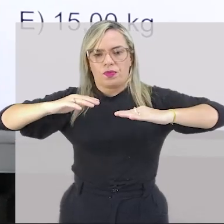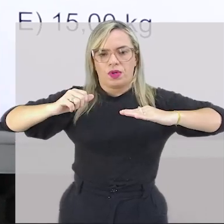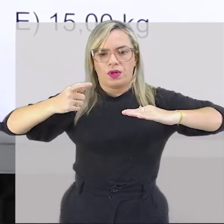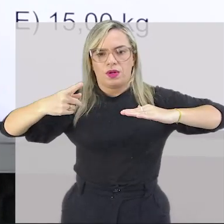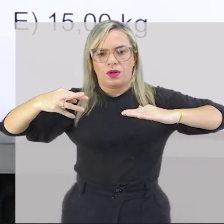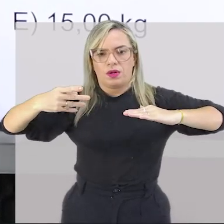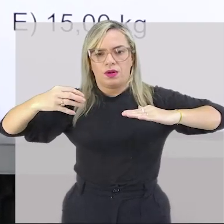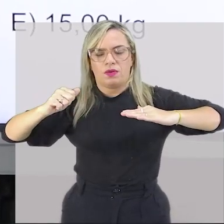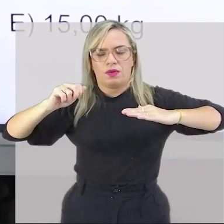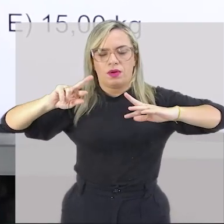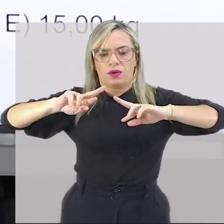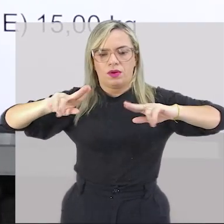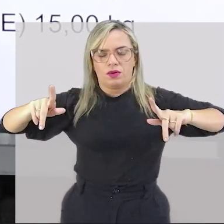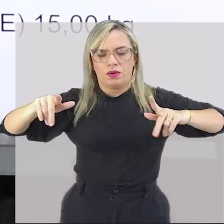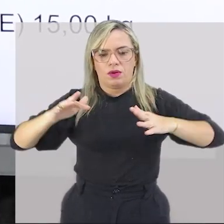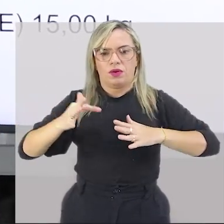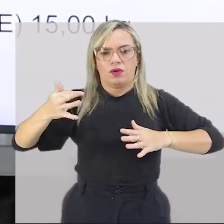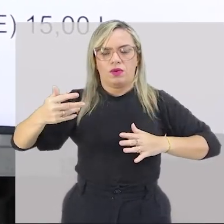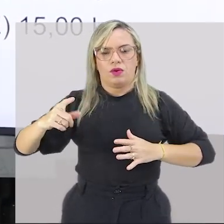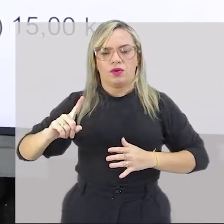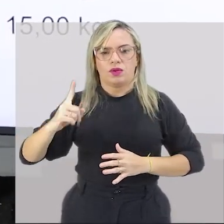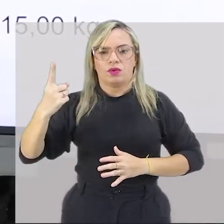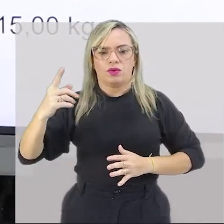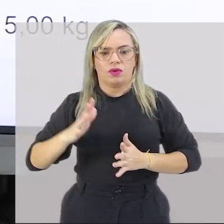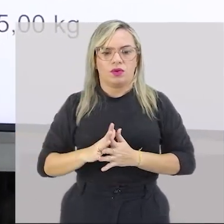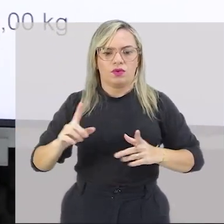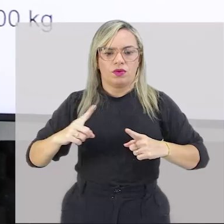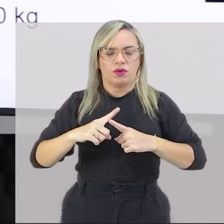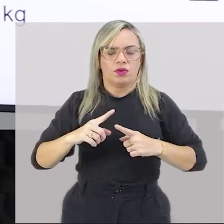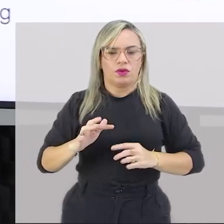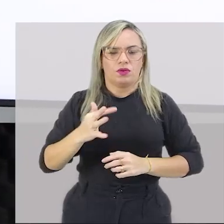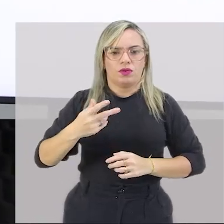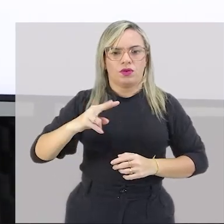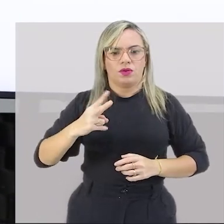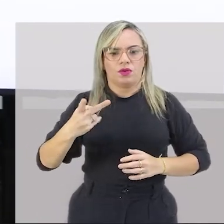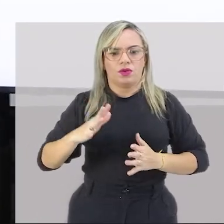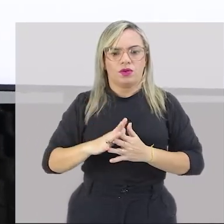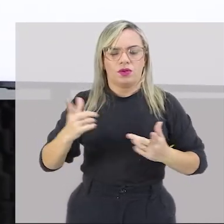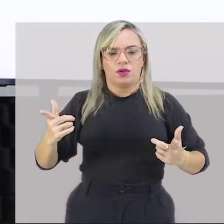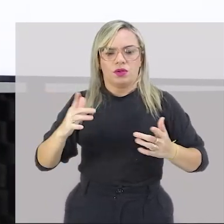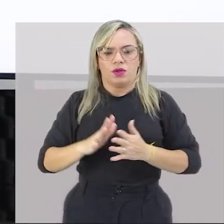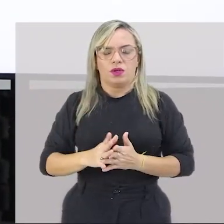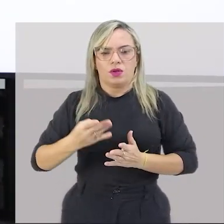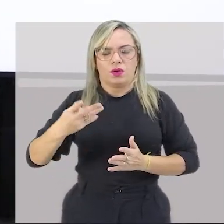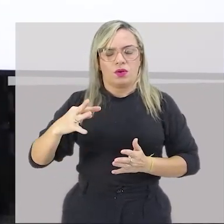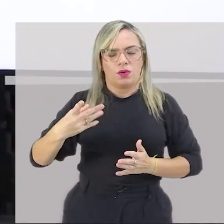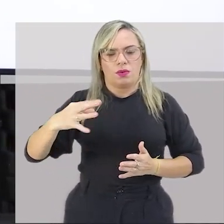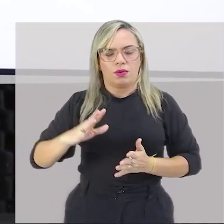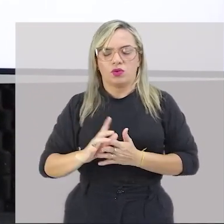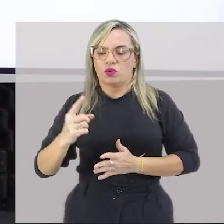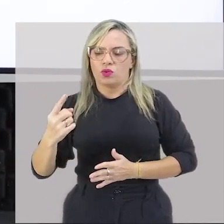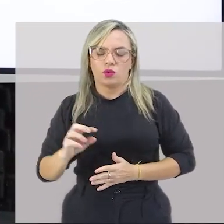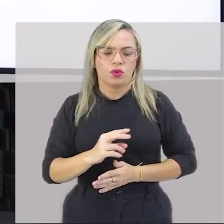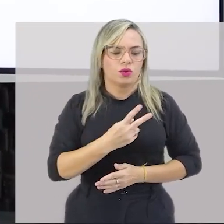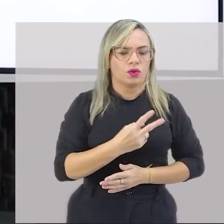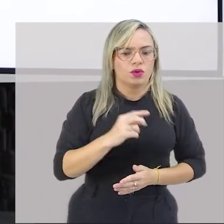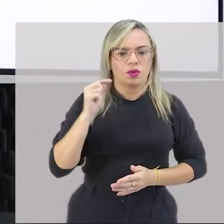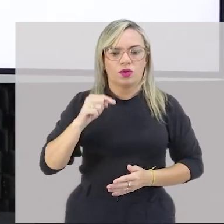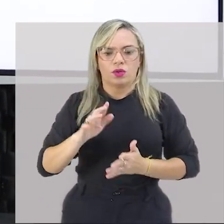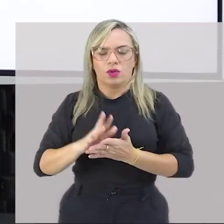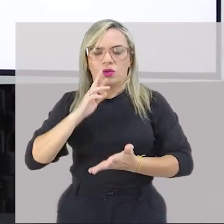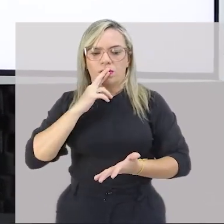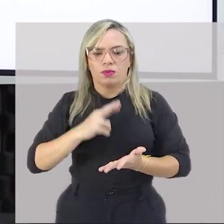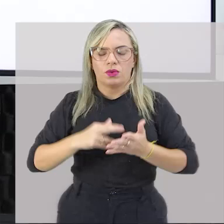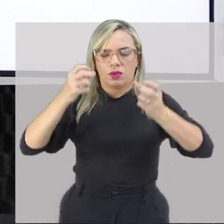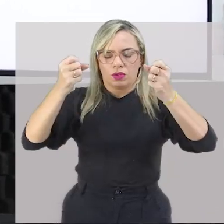braços diferentes. Força 1 vezes o braço da força 1 igual a força 2 vezes o braço da força 2. Resolve rápido. Se eu tivesse mais tempo,